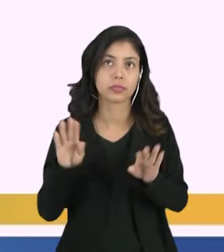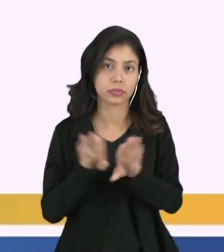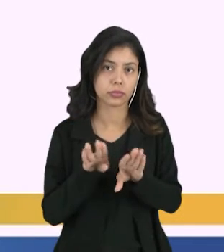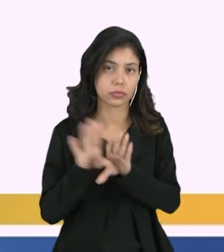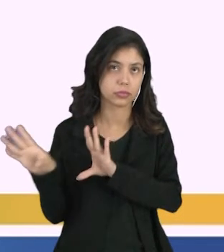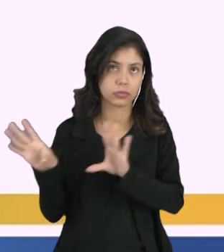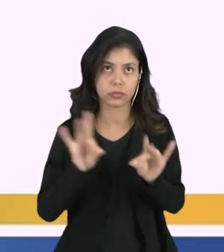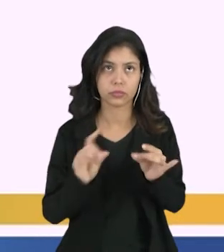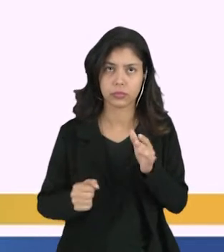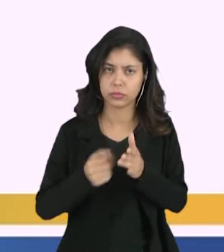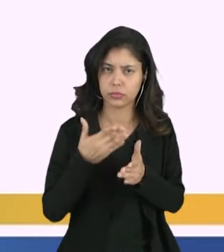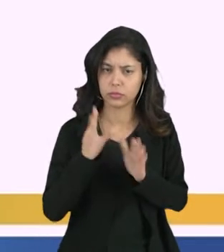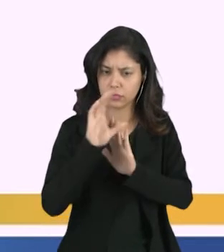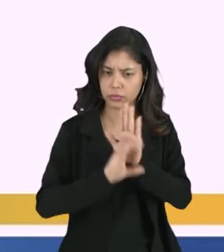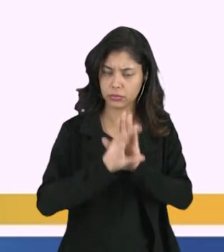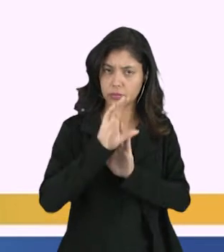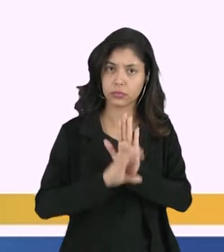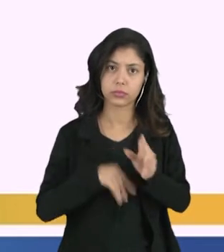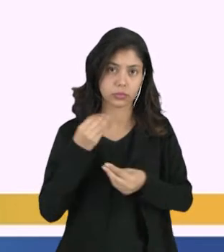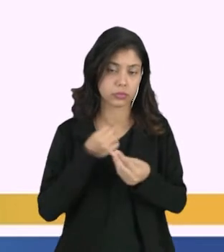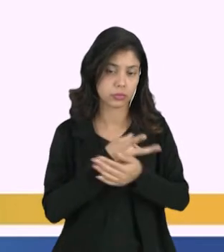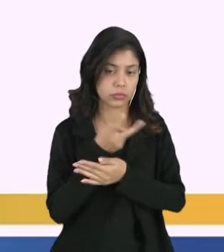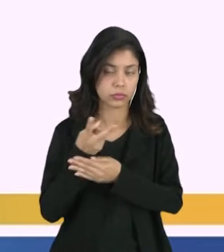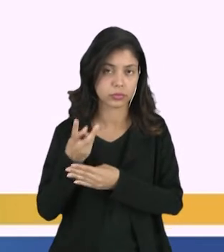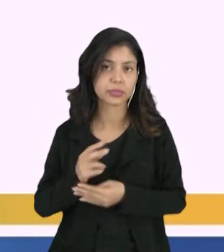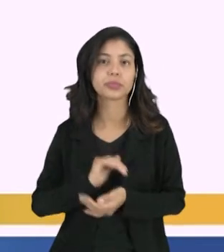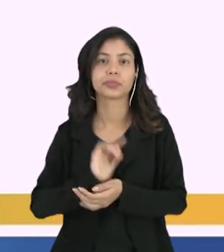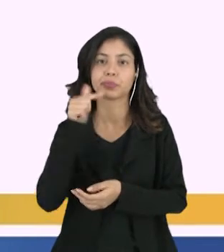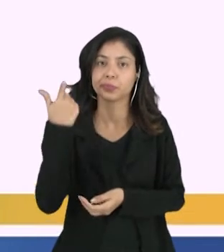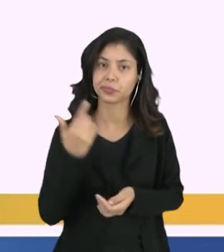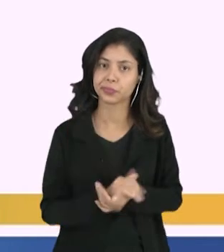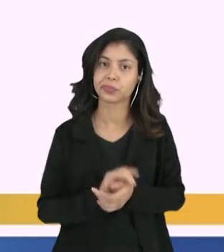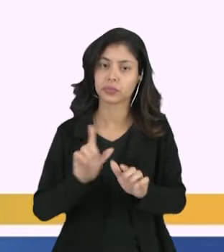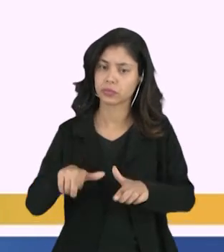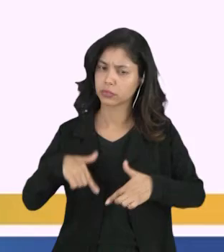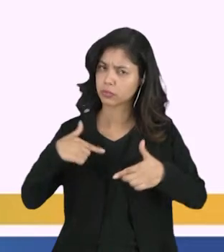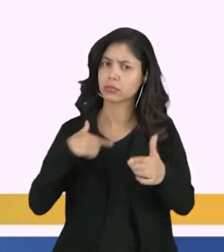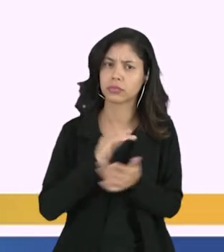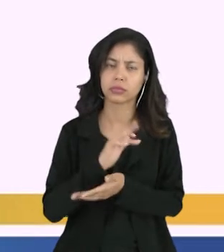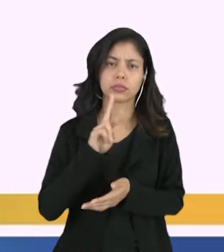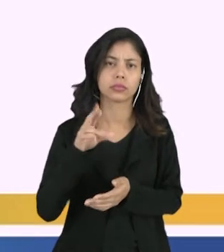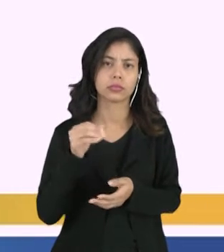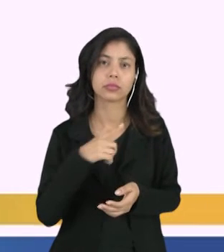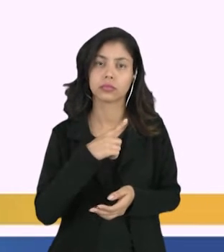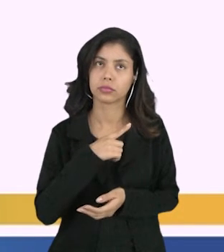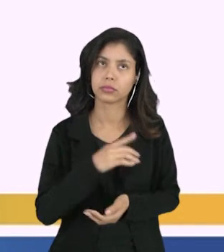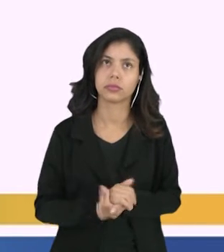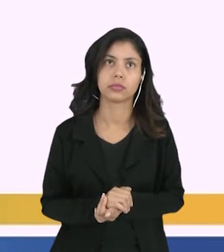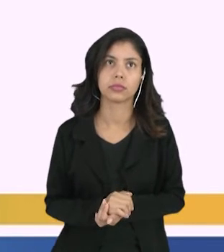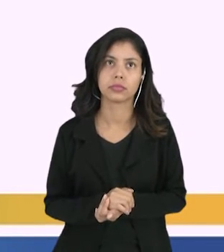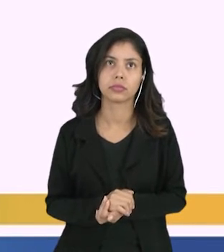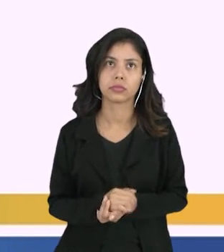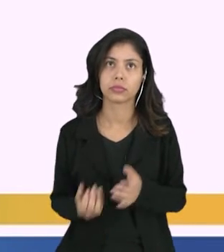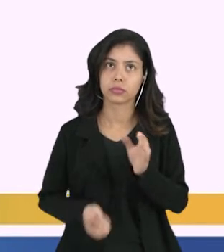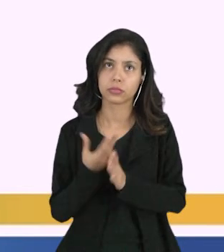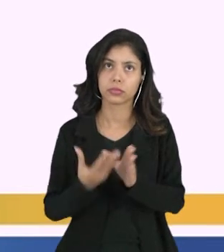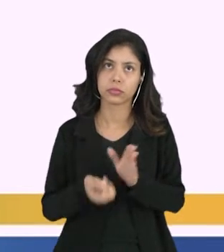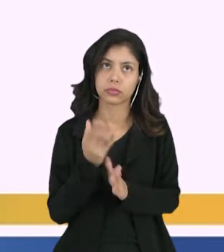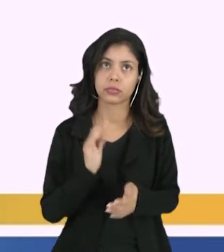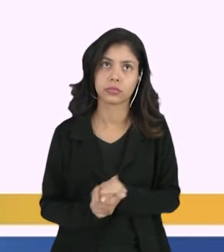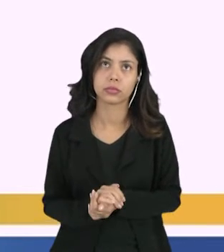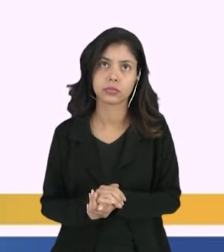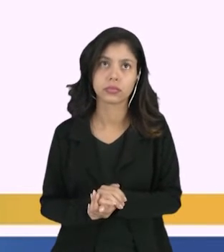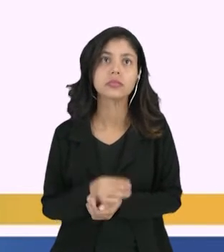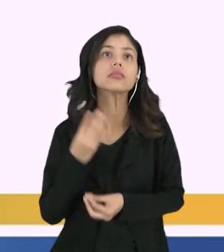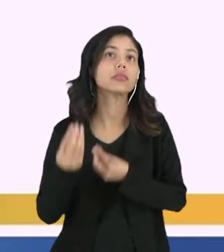também trazer muitos conceitos, né, como exploração, luta de classes, mais-valia que a gente tem, tá? Então, o modo de produção